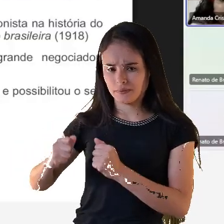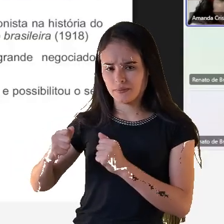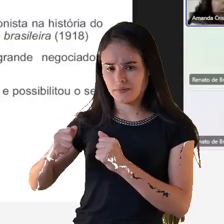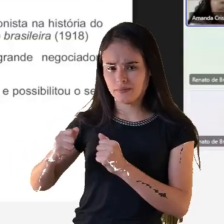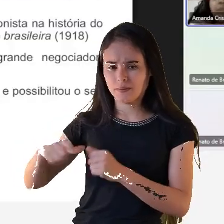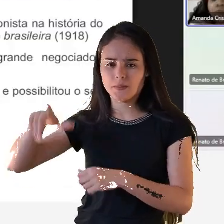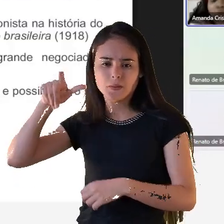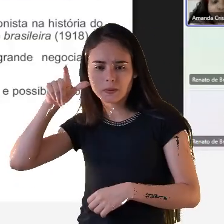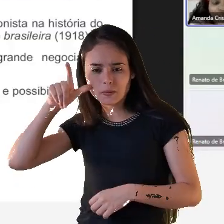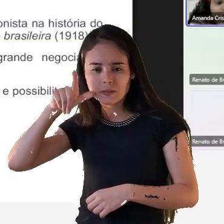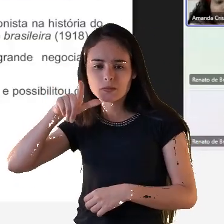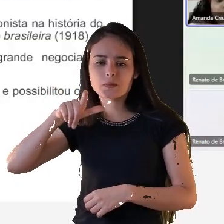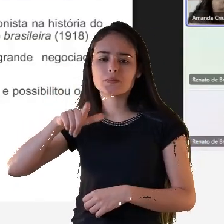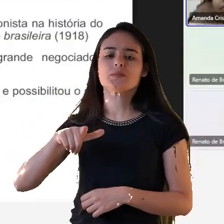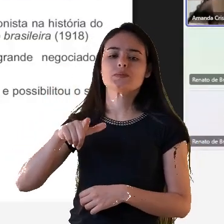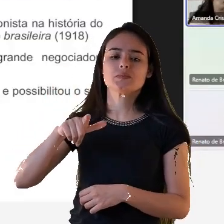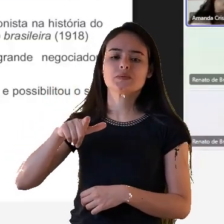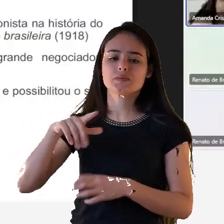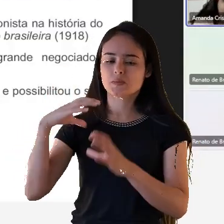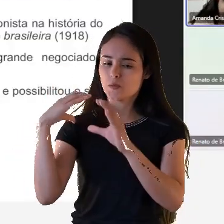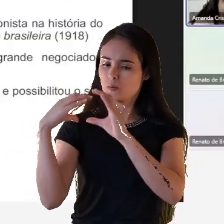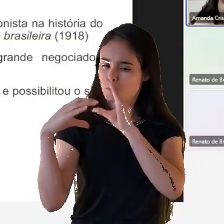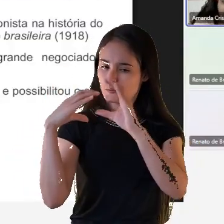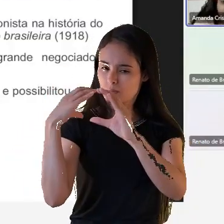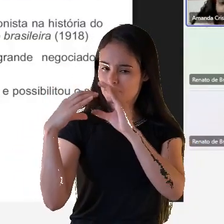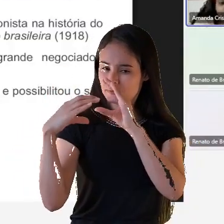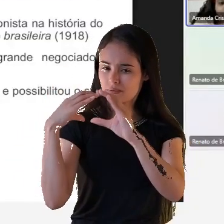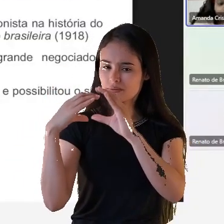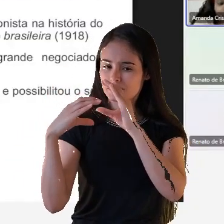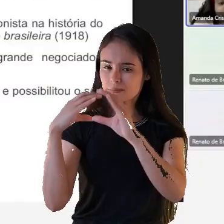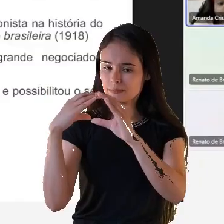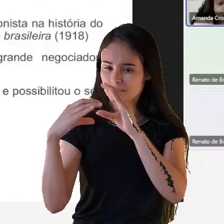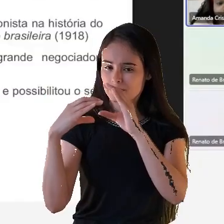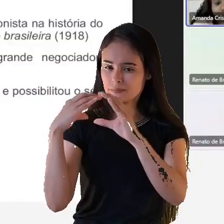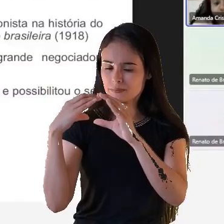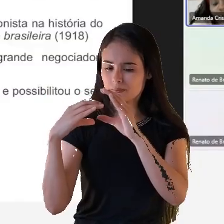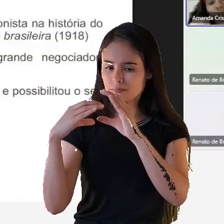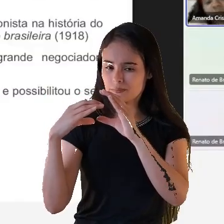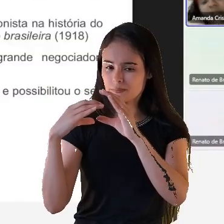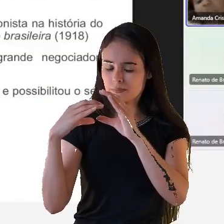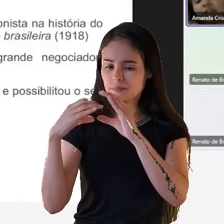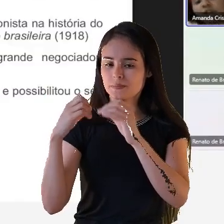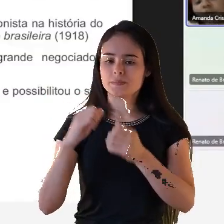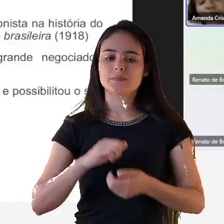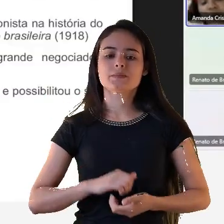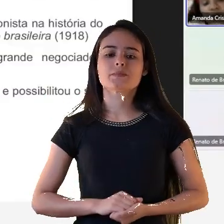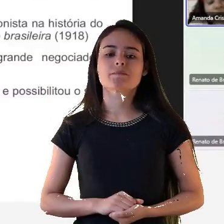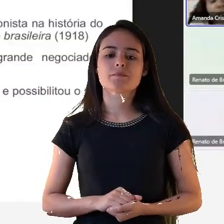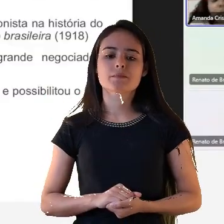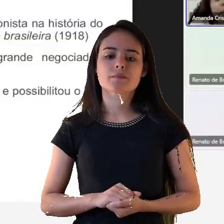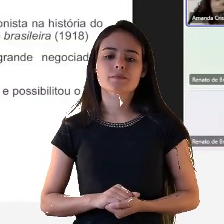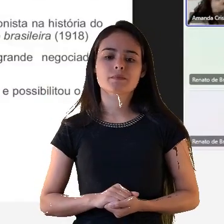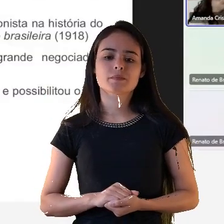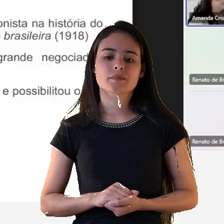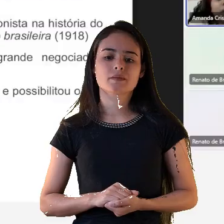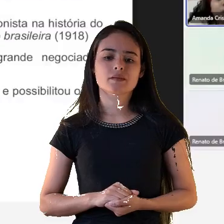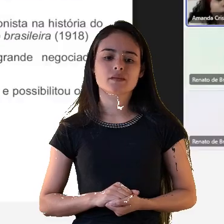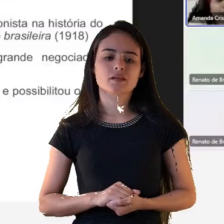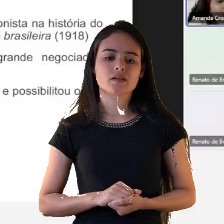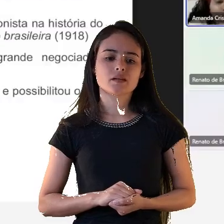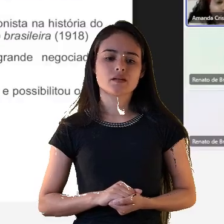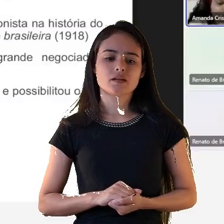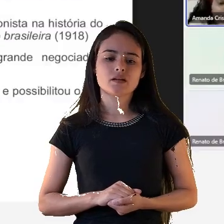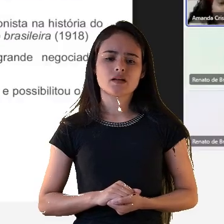Então ele também estava muito articulado nesse campo das artes, né? Como eu comentei. Ele era antropólogo, né?